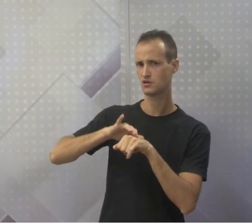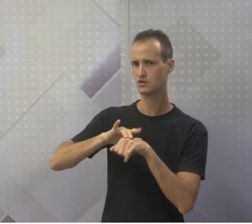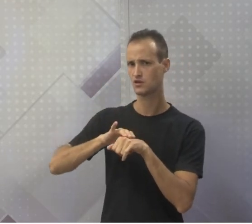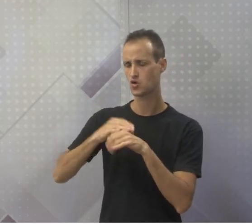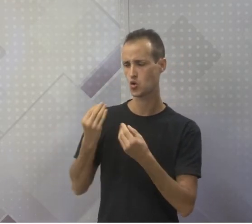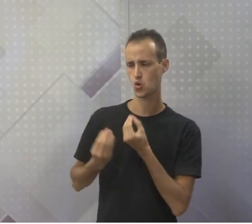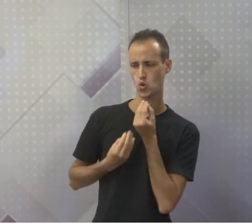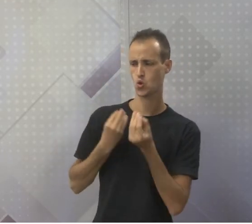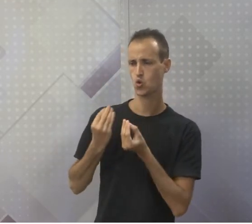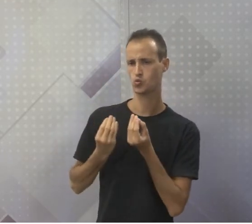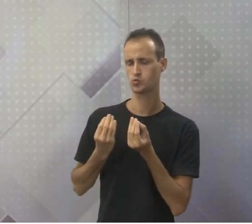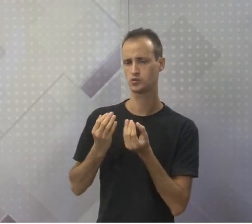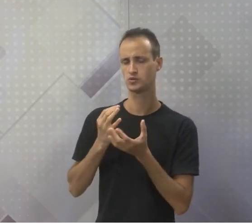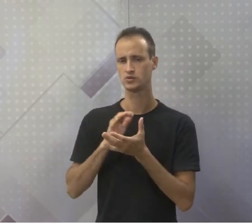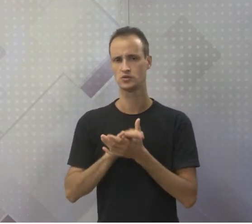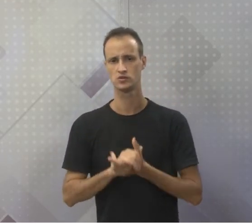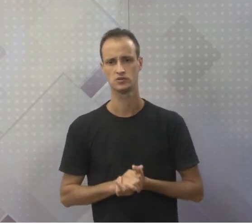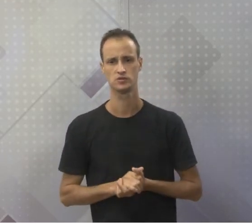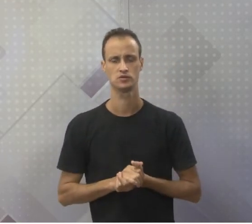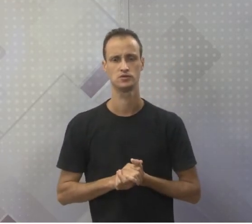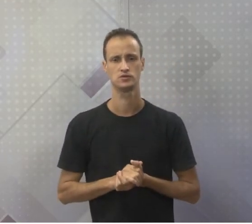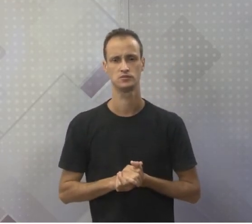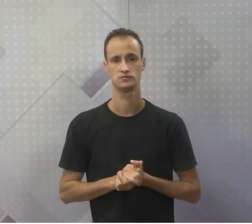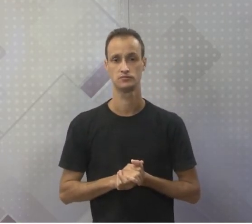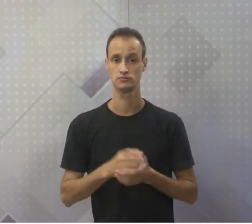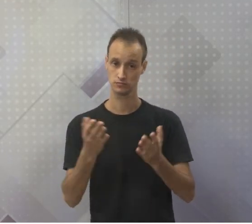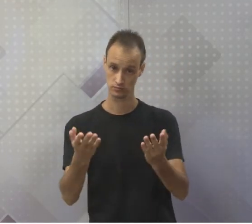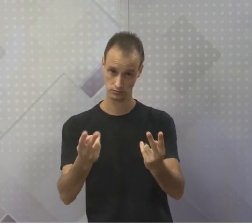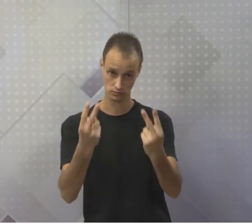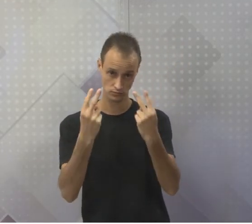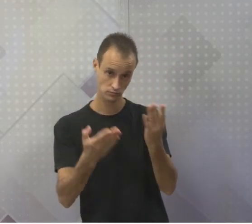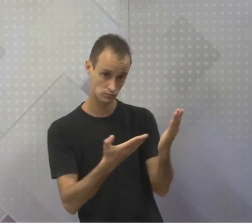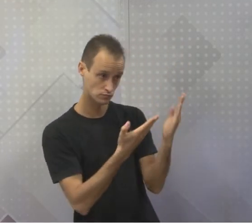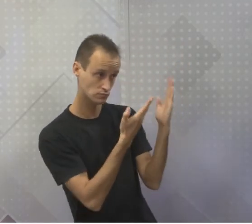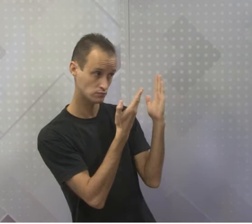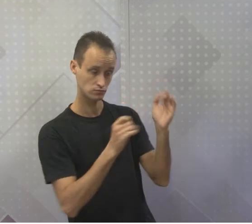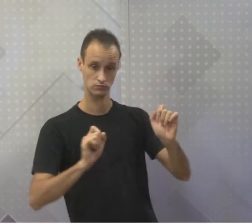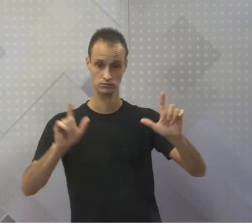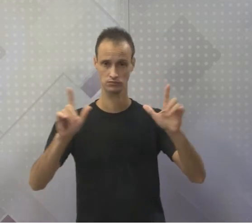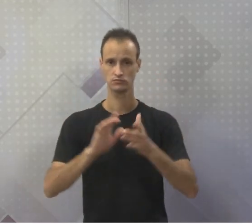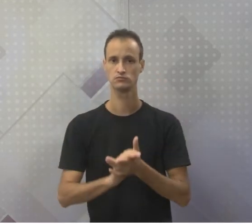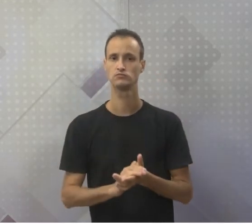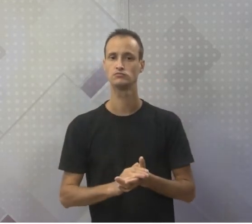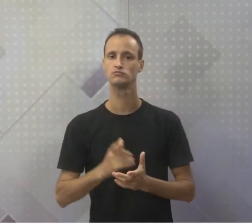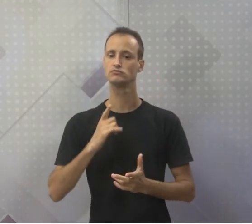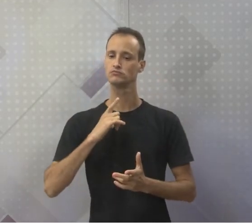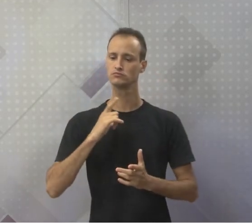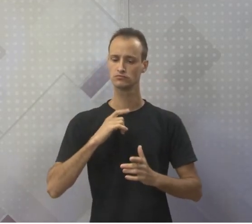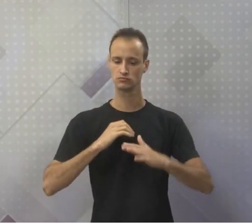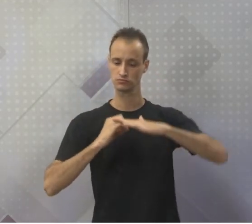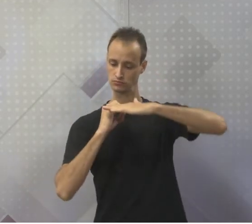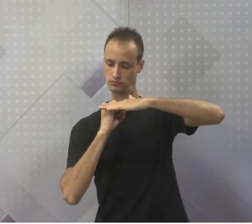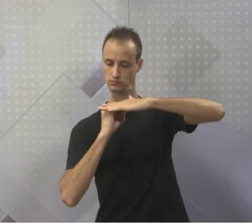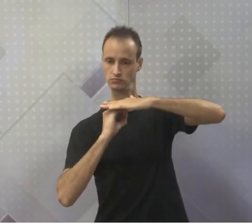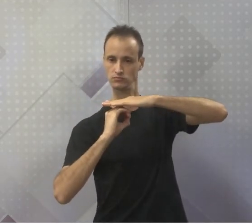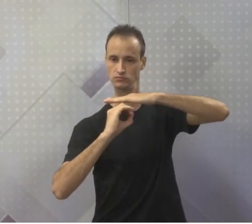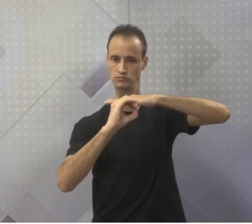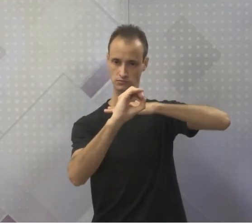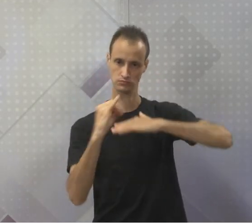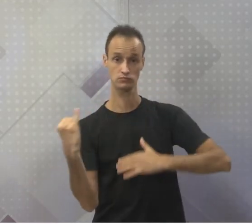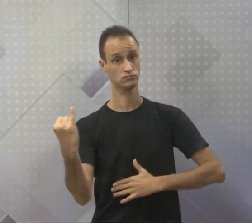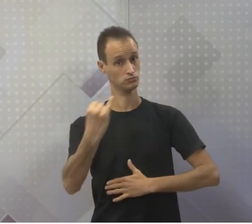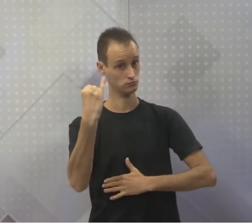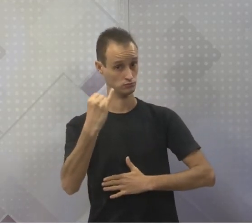O que é que eu posso fazer para evitar essa doença? Vem aqui no slide, ó. Ter acesso a saneamento básico. Para